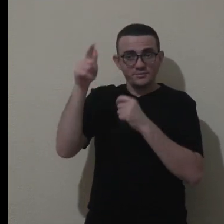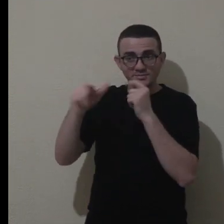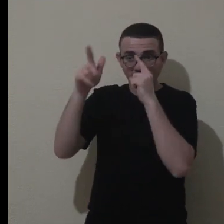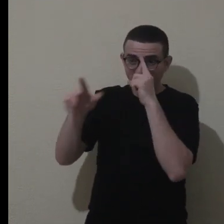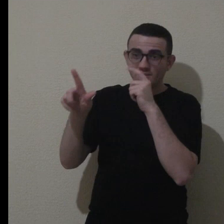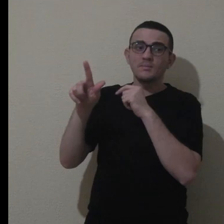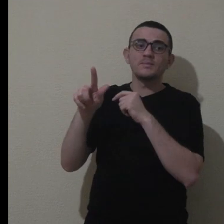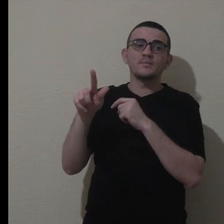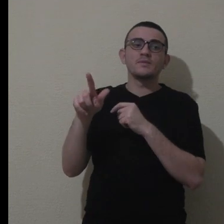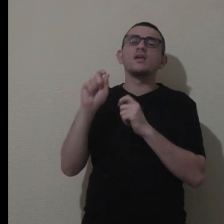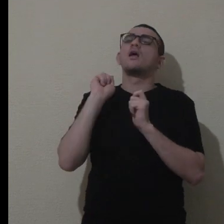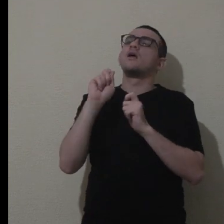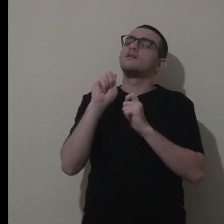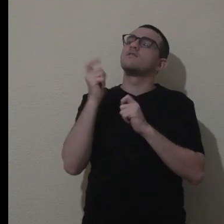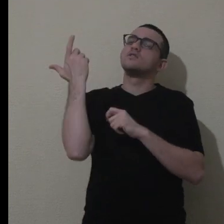é você